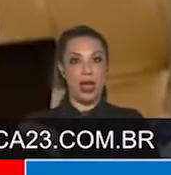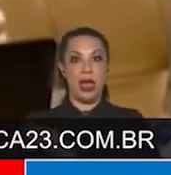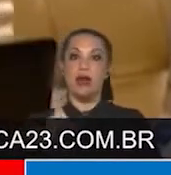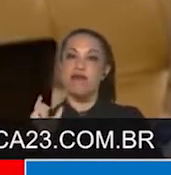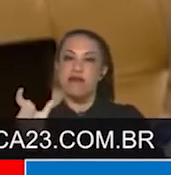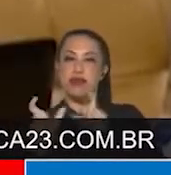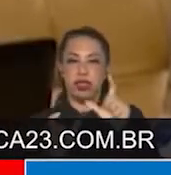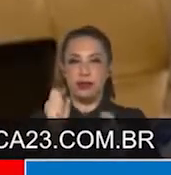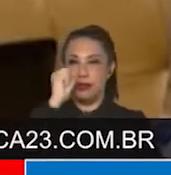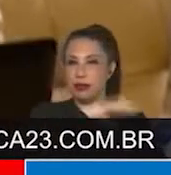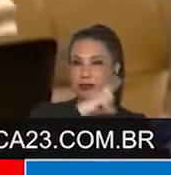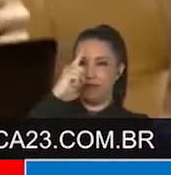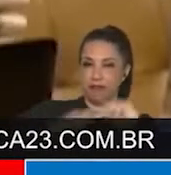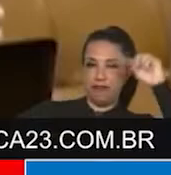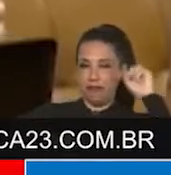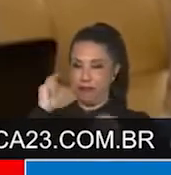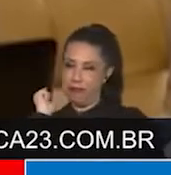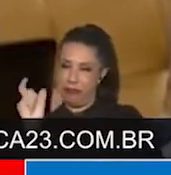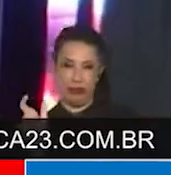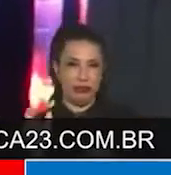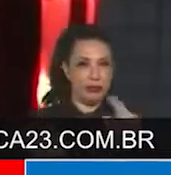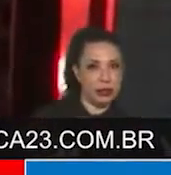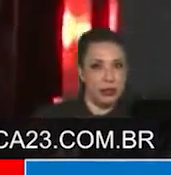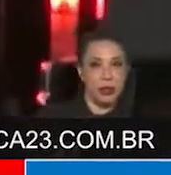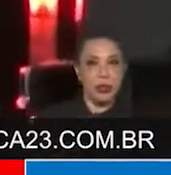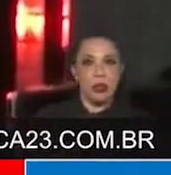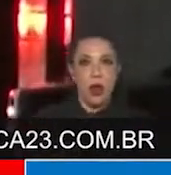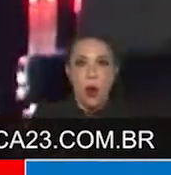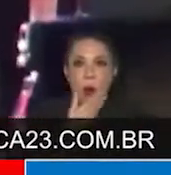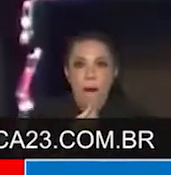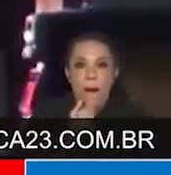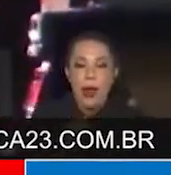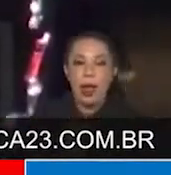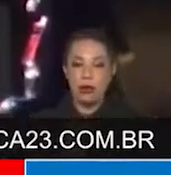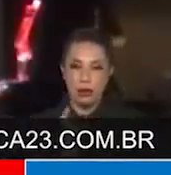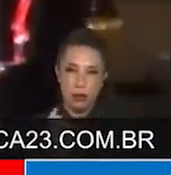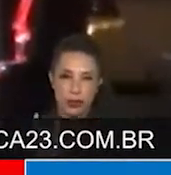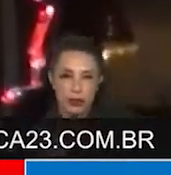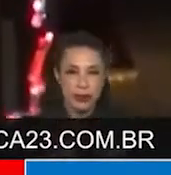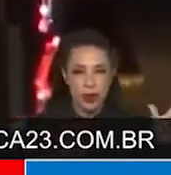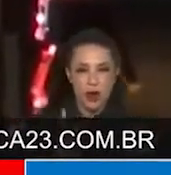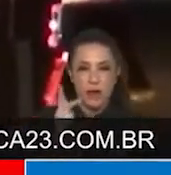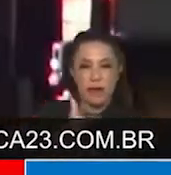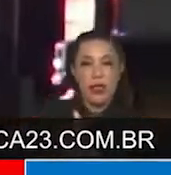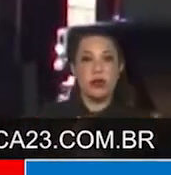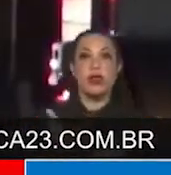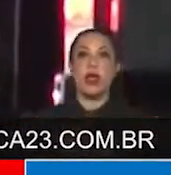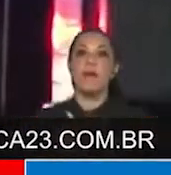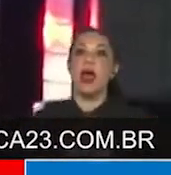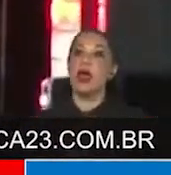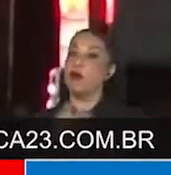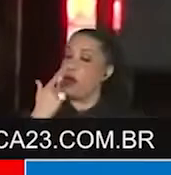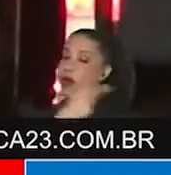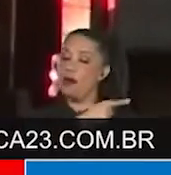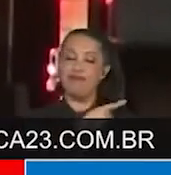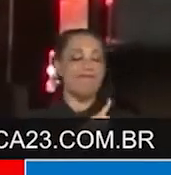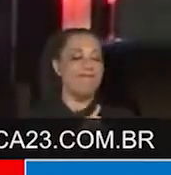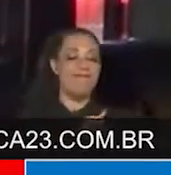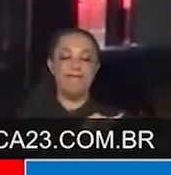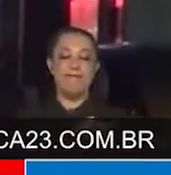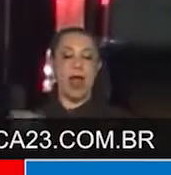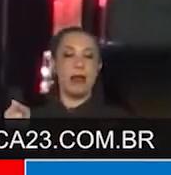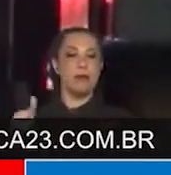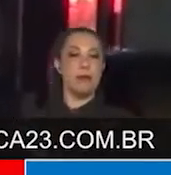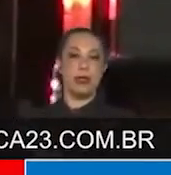utilizando palavras de baixo calão as falas de Jefferson no vídeo também foram usadas como base